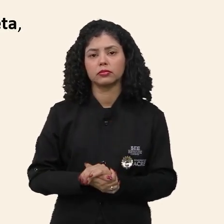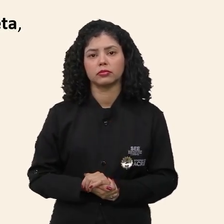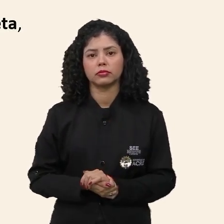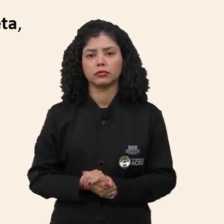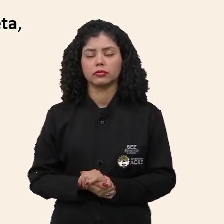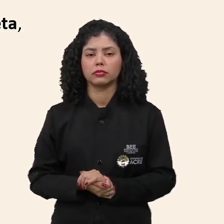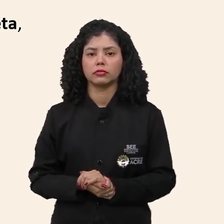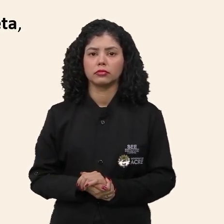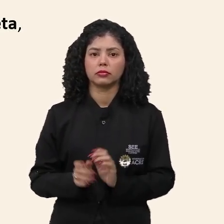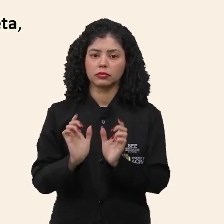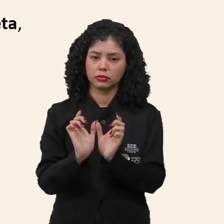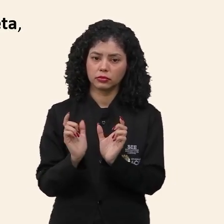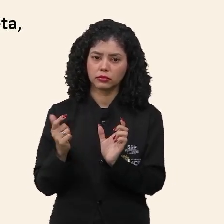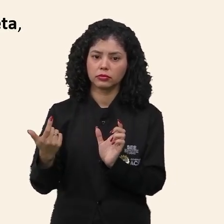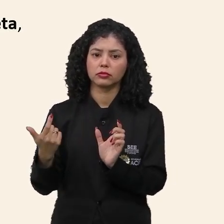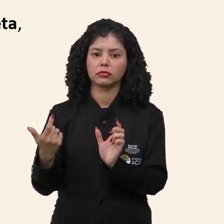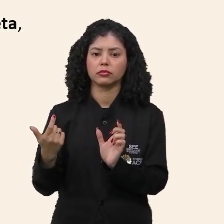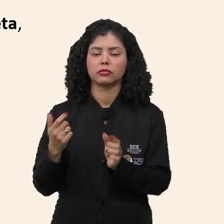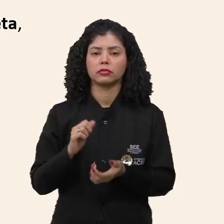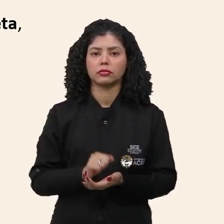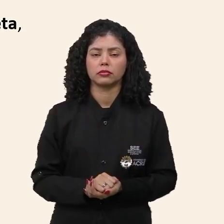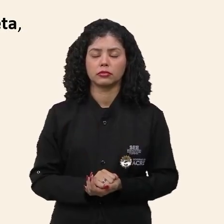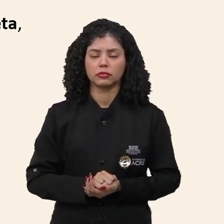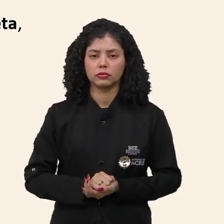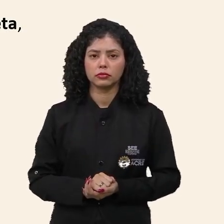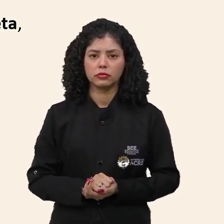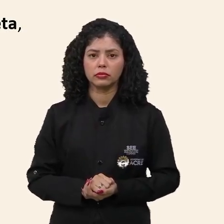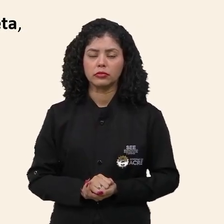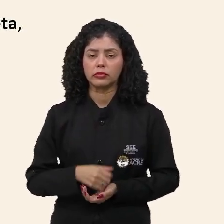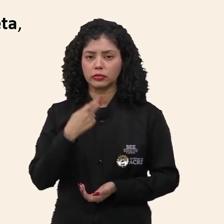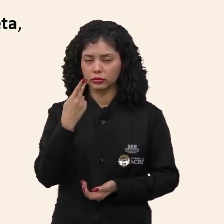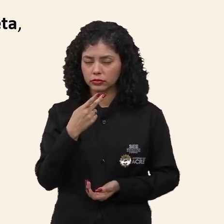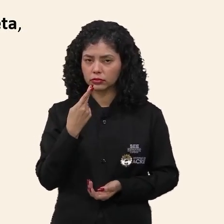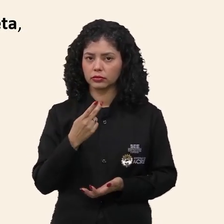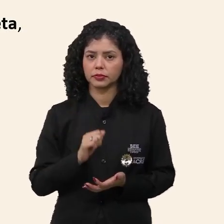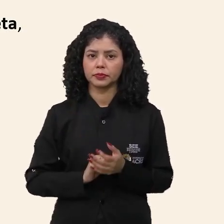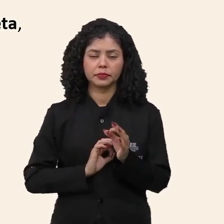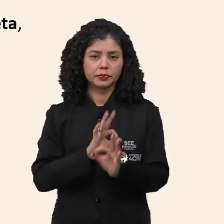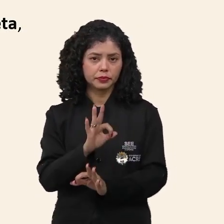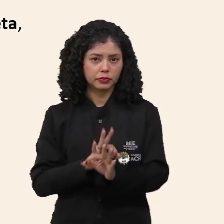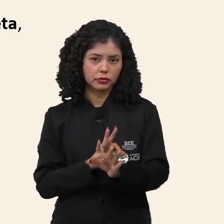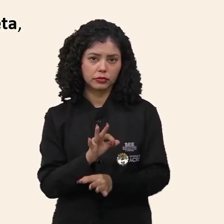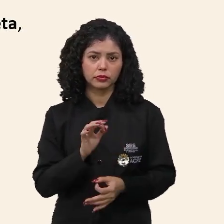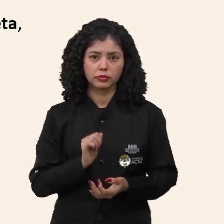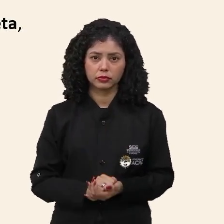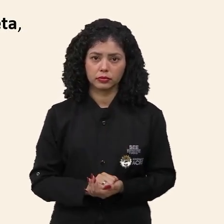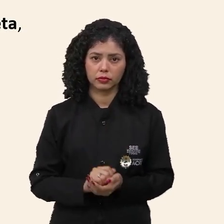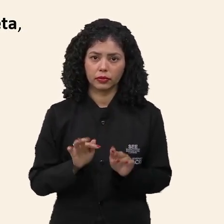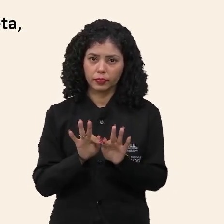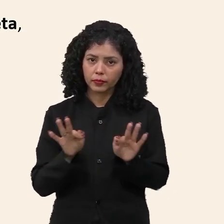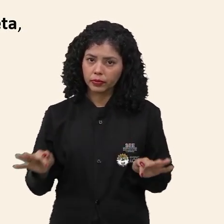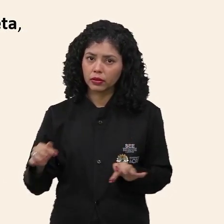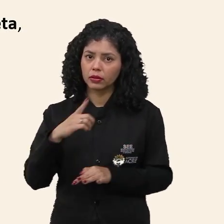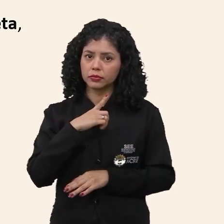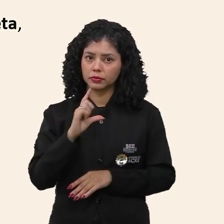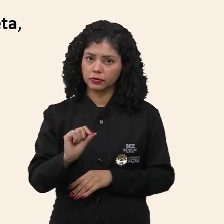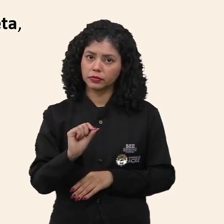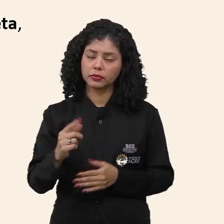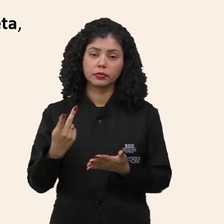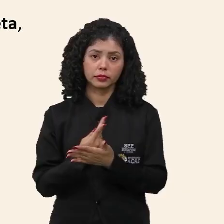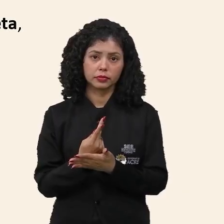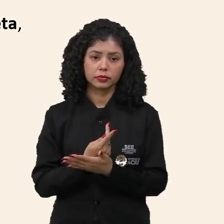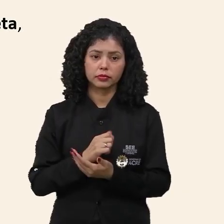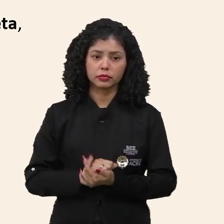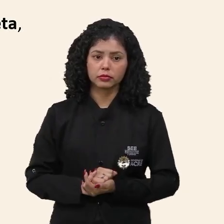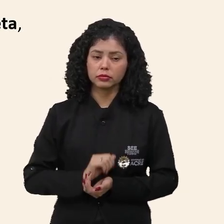Então, sintaticamente, se nós formos organizar essa frase, ela estaria